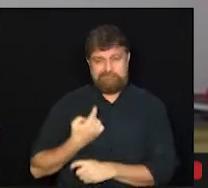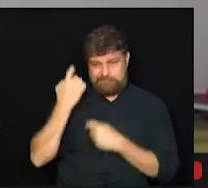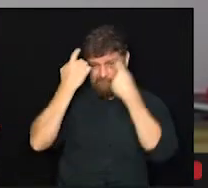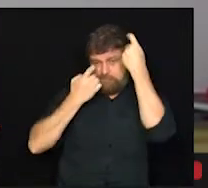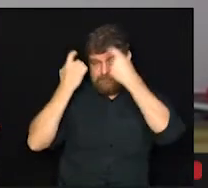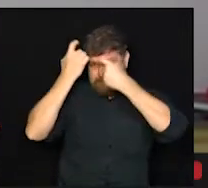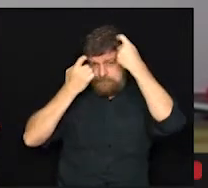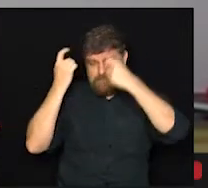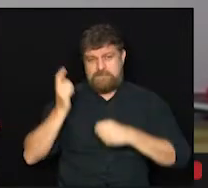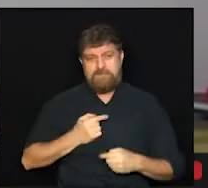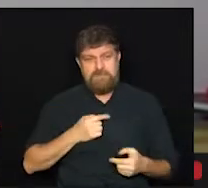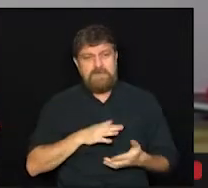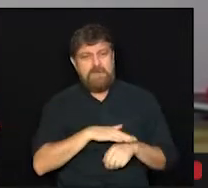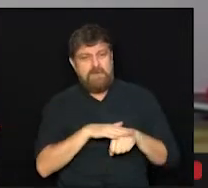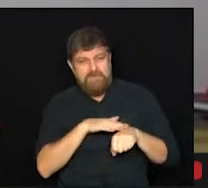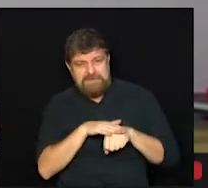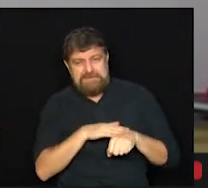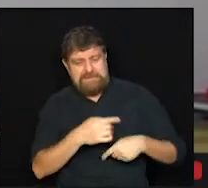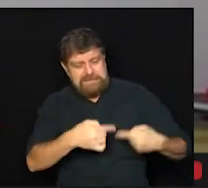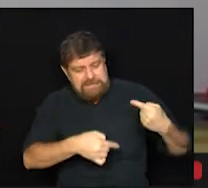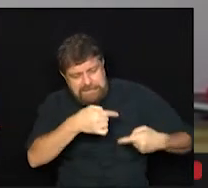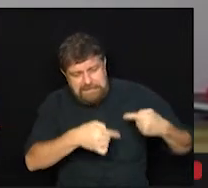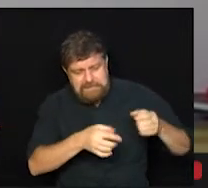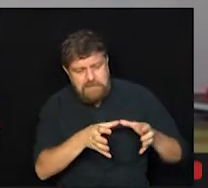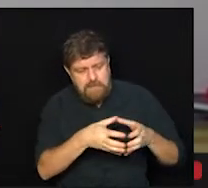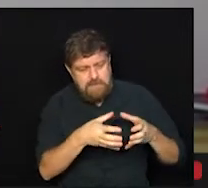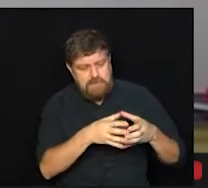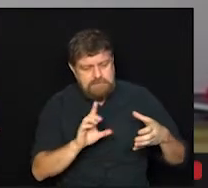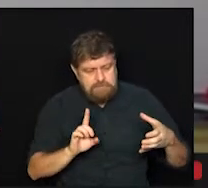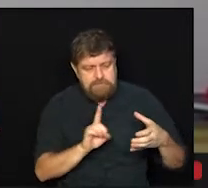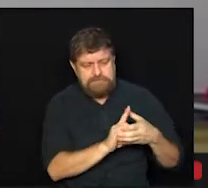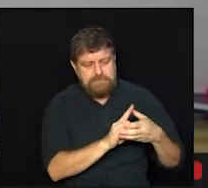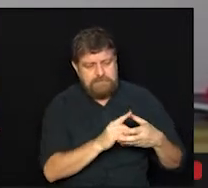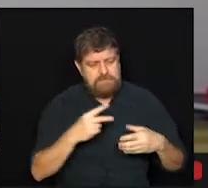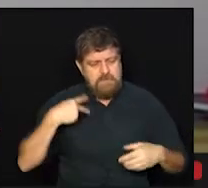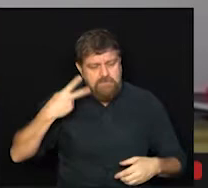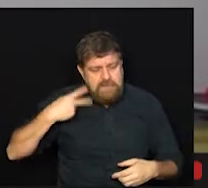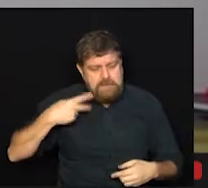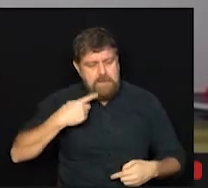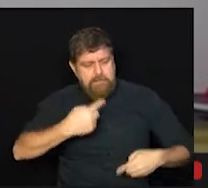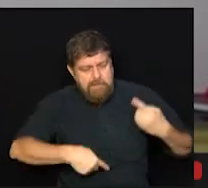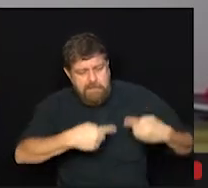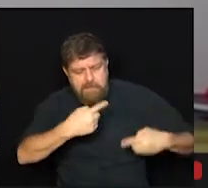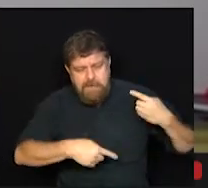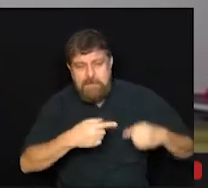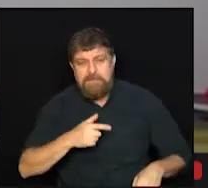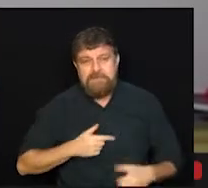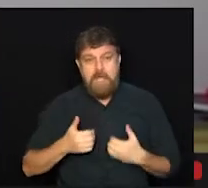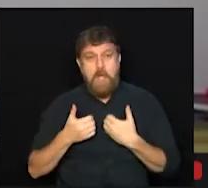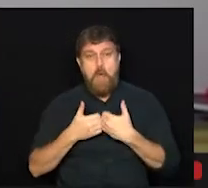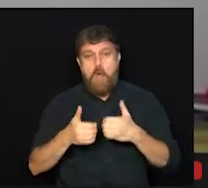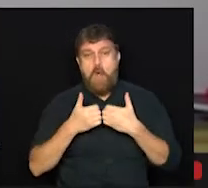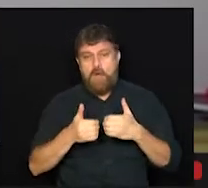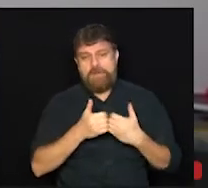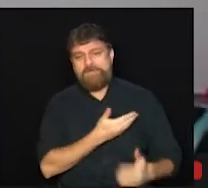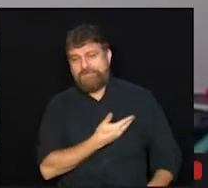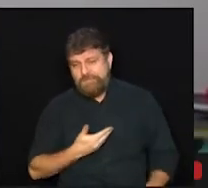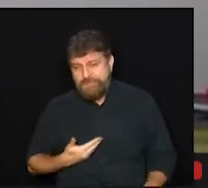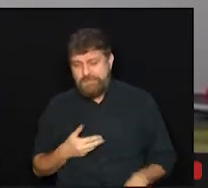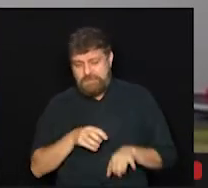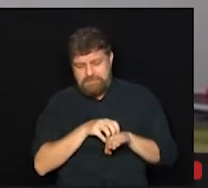tem discutido no âmbito da comissão e mesmo da Câmara dos Vereadores a questão do transporte coletivo e tudo